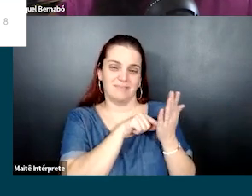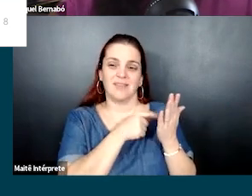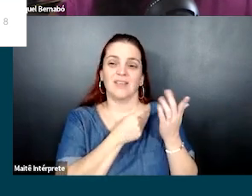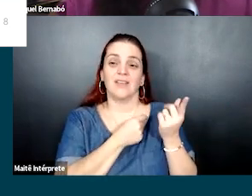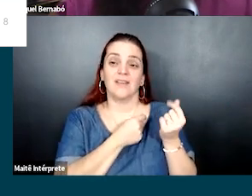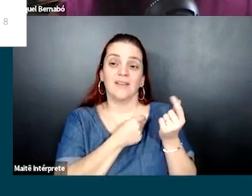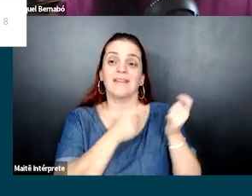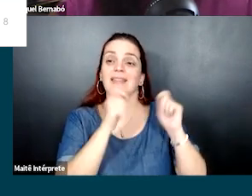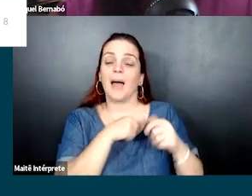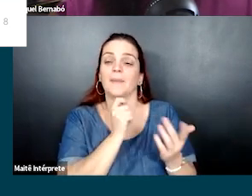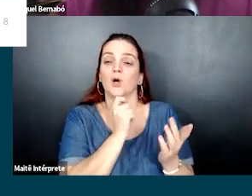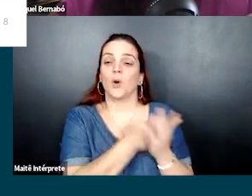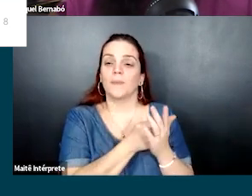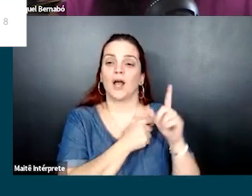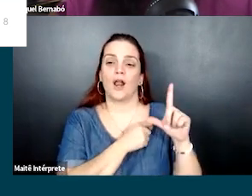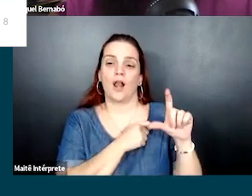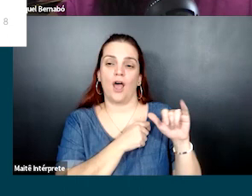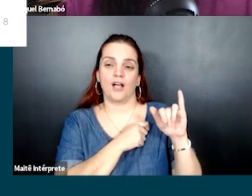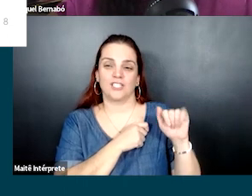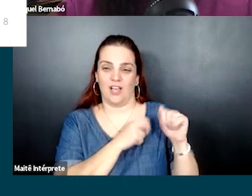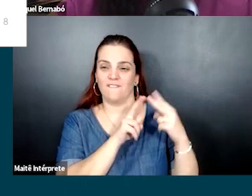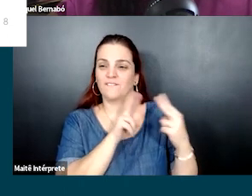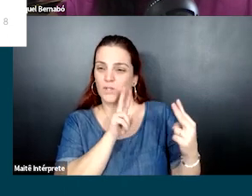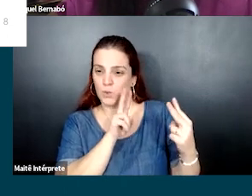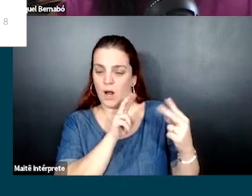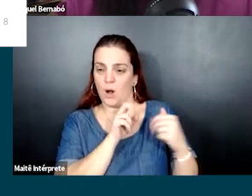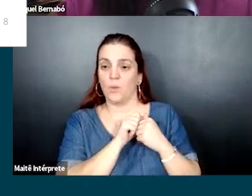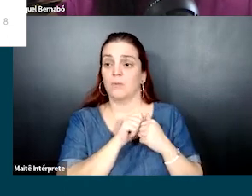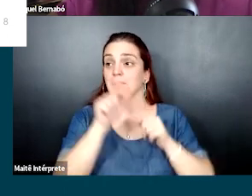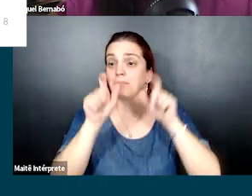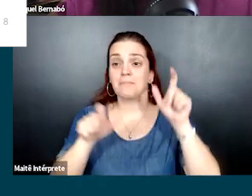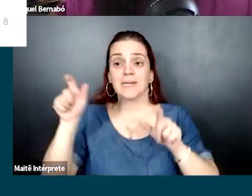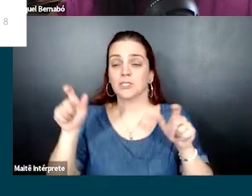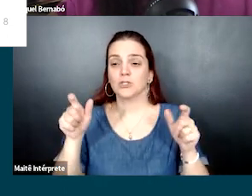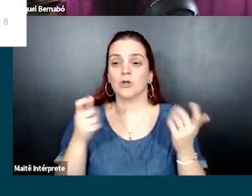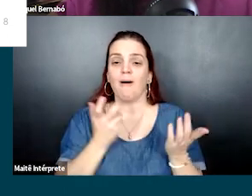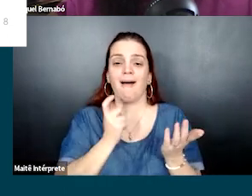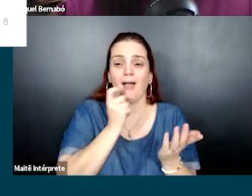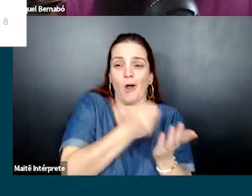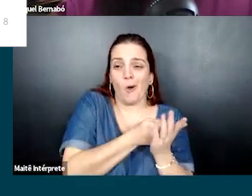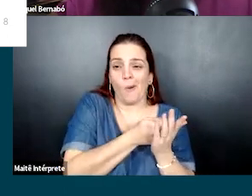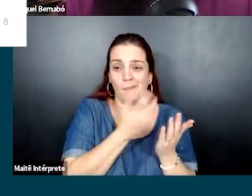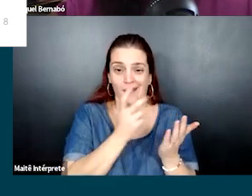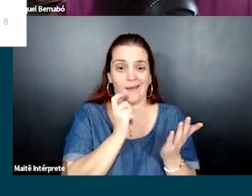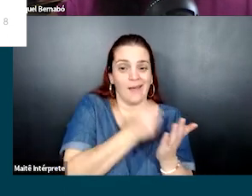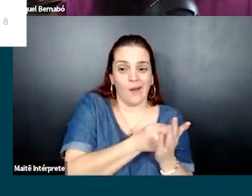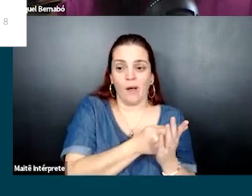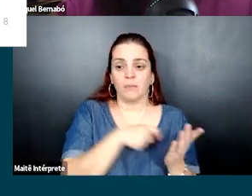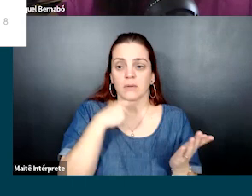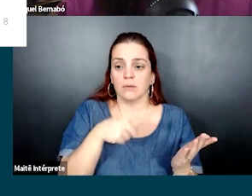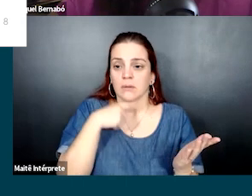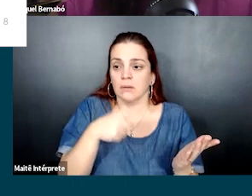produto financeiro que facilitava a compra em lojas virtuais. E isso trazia para aquelas pessoas que elas não conseguiam